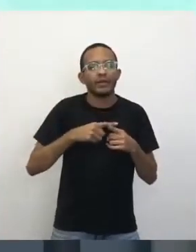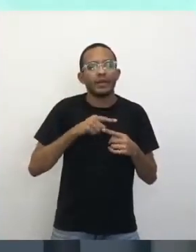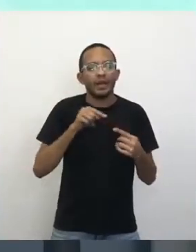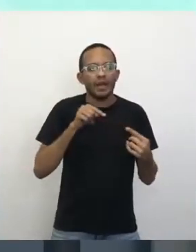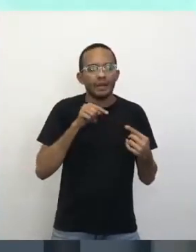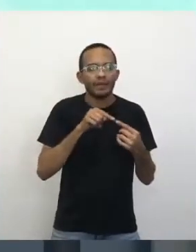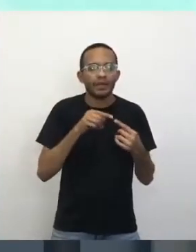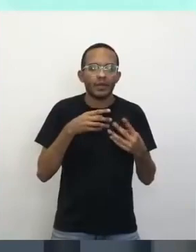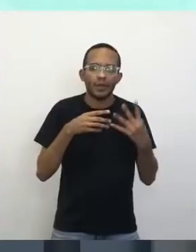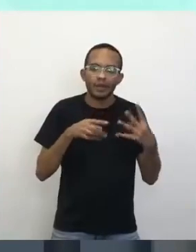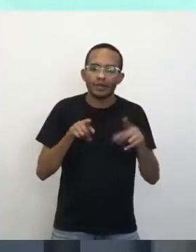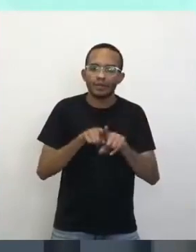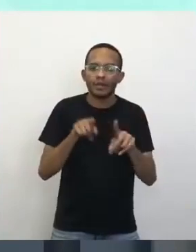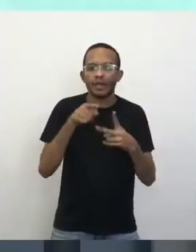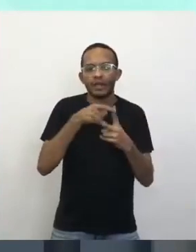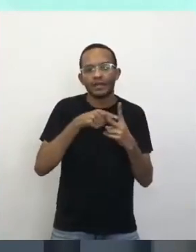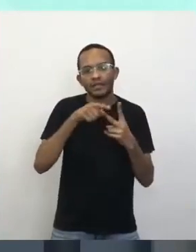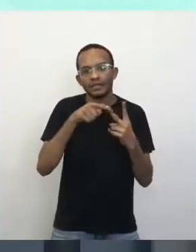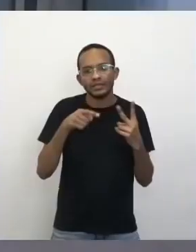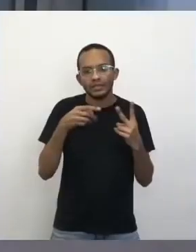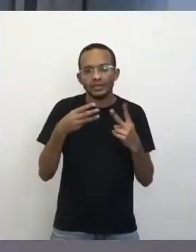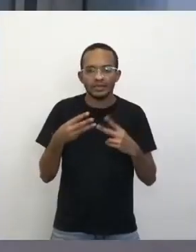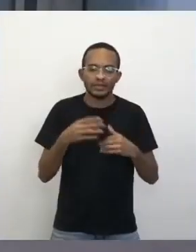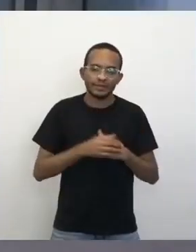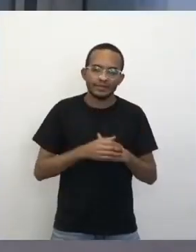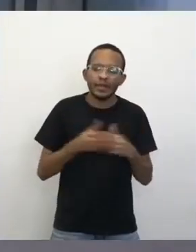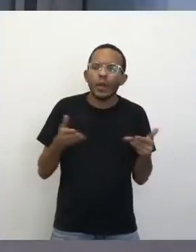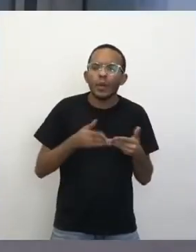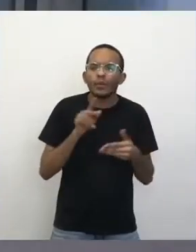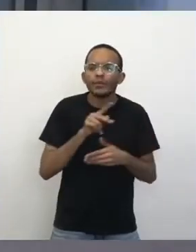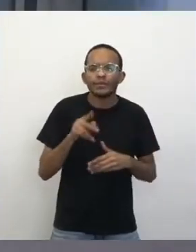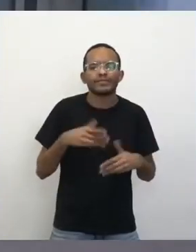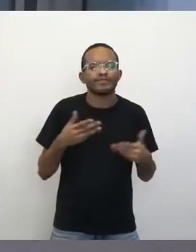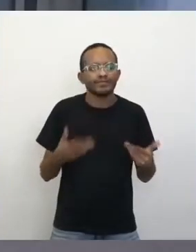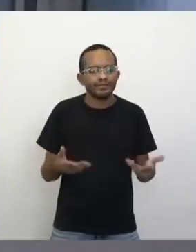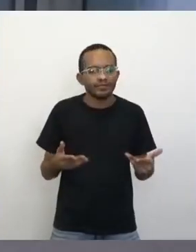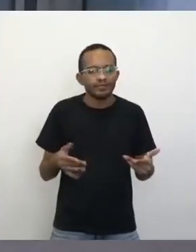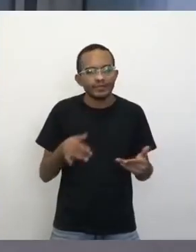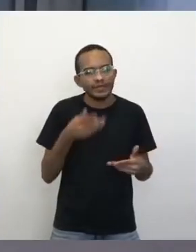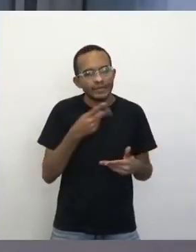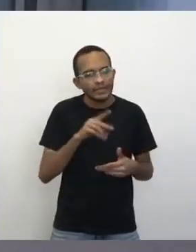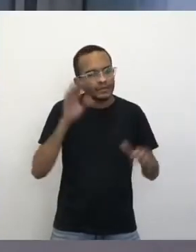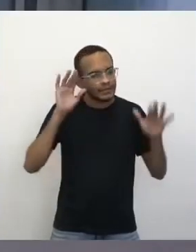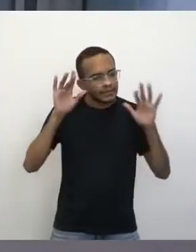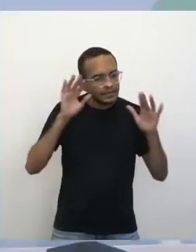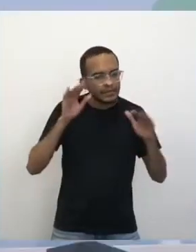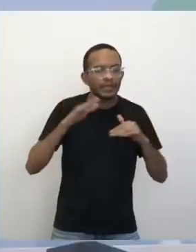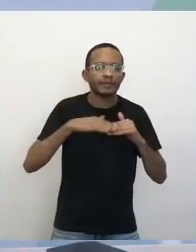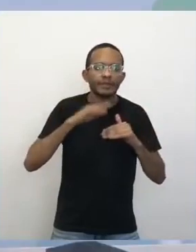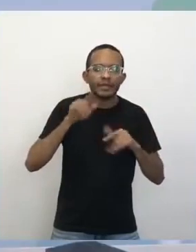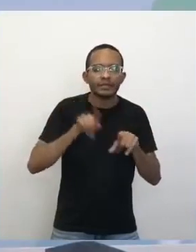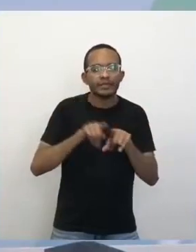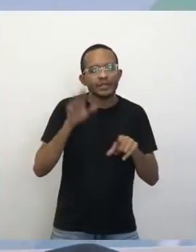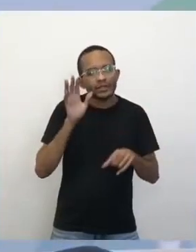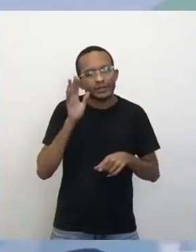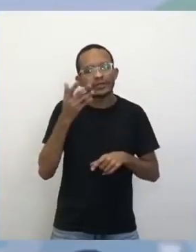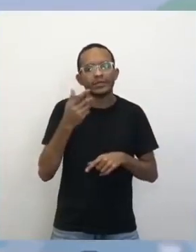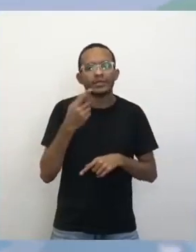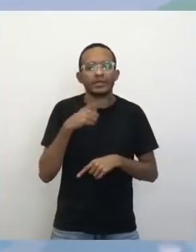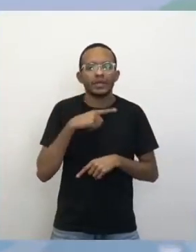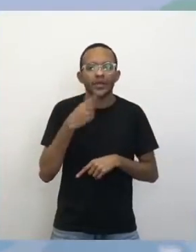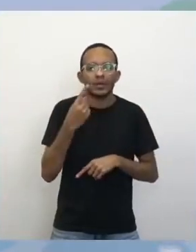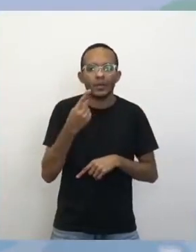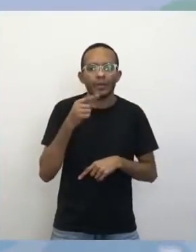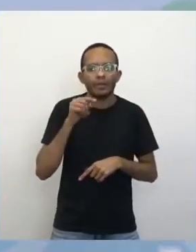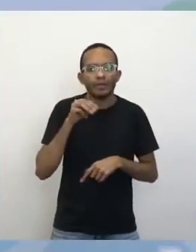vale para a raiz de 3, ok? E agora, professora Roberta? Agora eles vão ter que pensar um pouquinho, vão ter que resolver a conta, mas eles vão ter 1